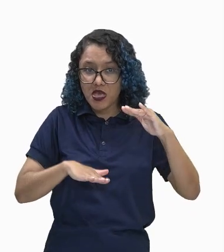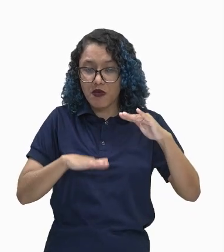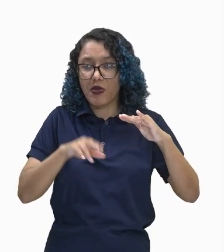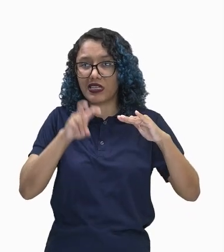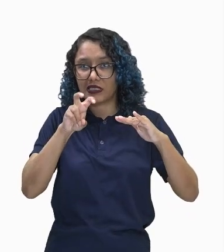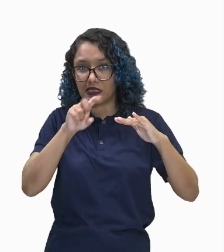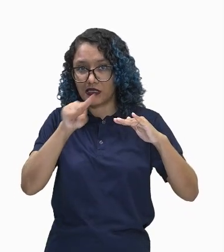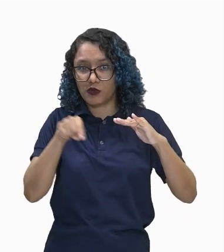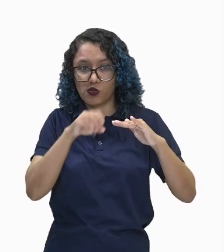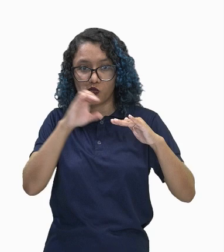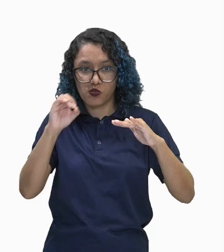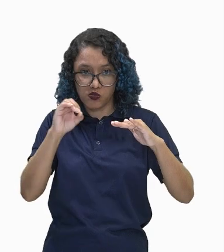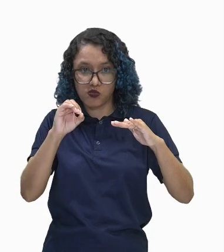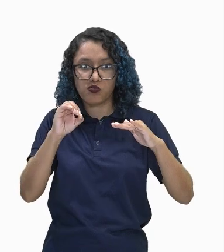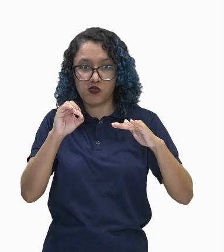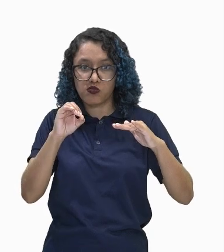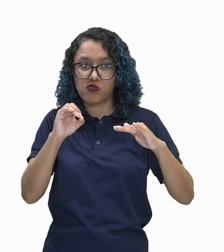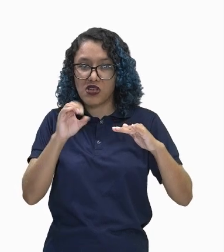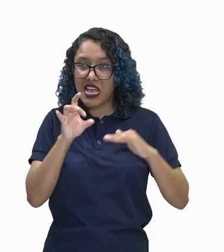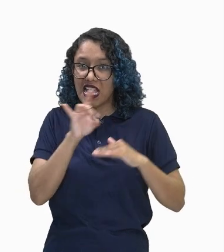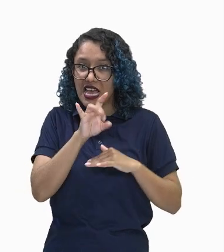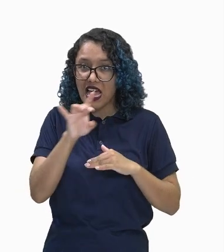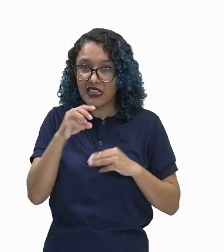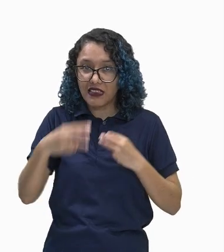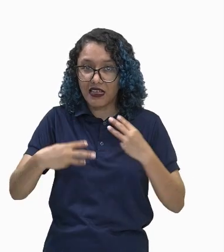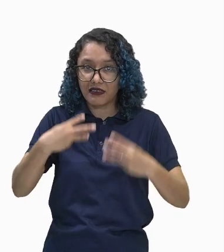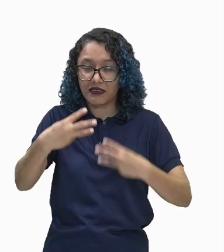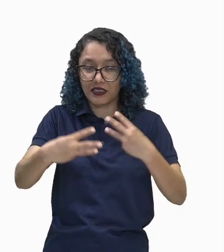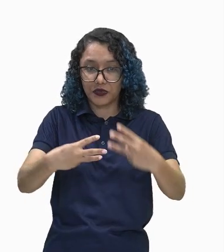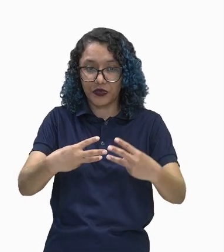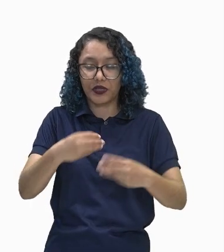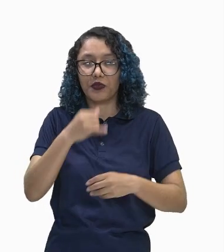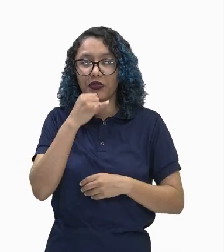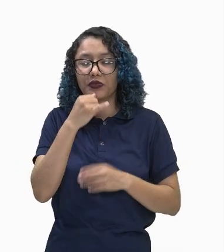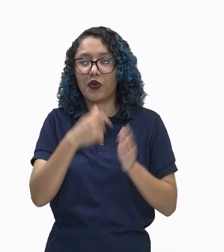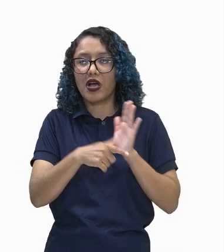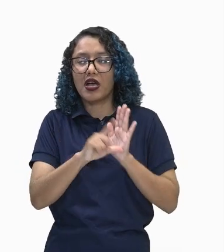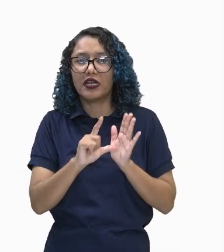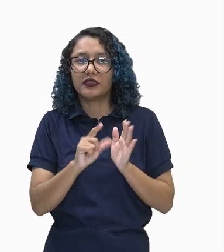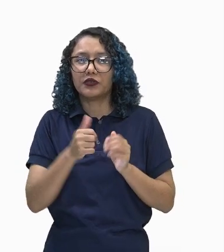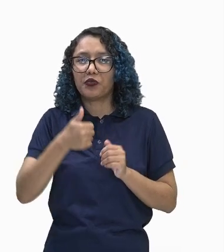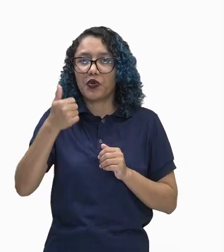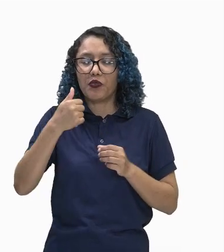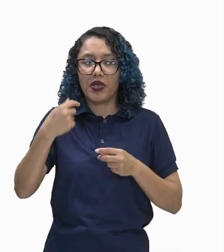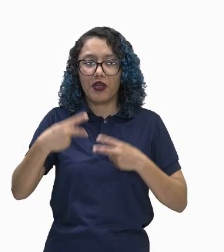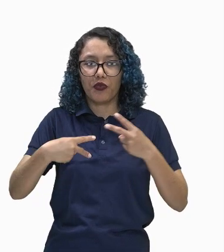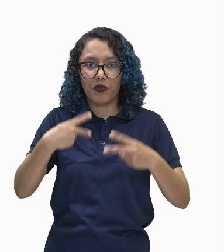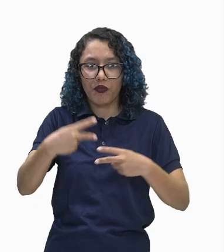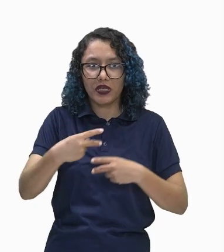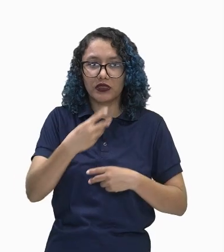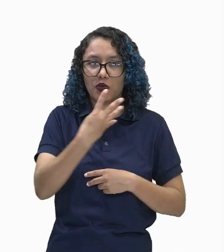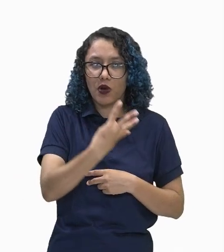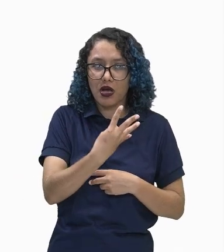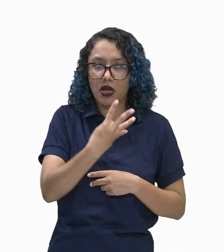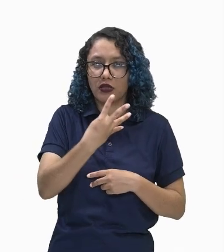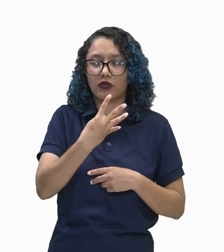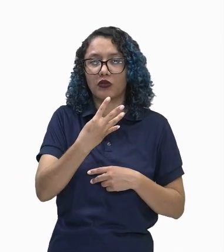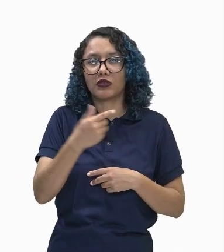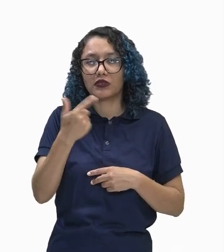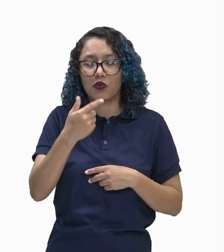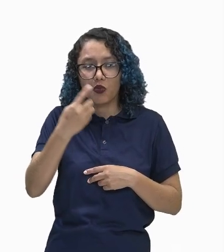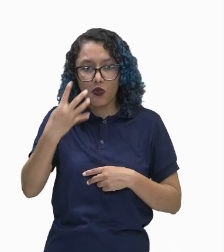as notas, você somava, né, o aluno tinha 4 no primeiro trimestre, 4 no segundo, já viu que ele ficou